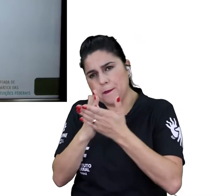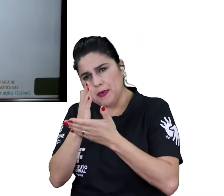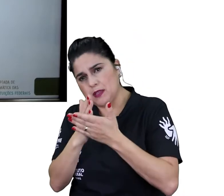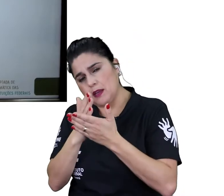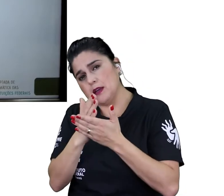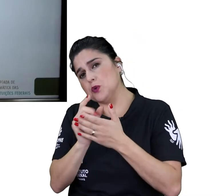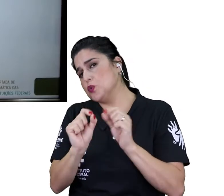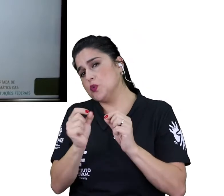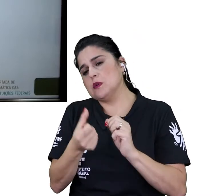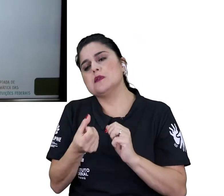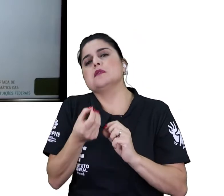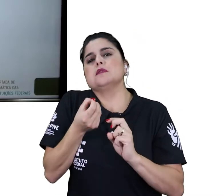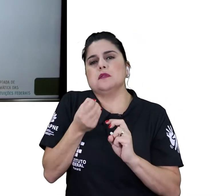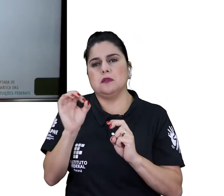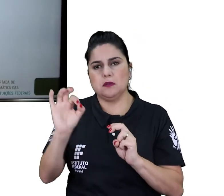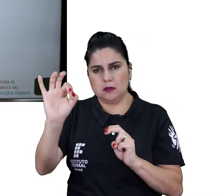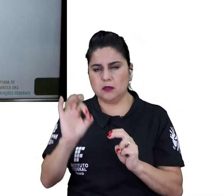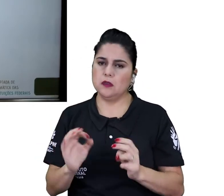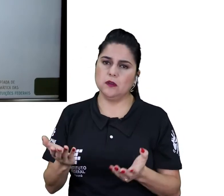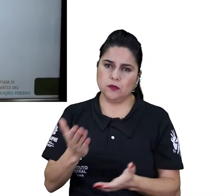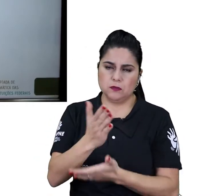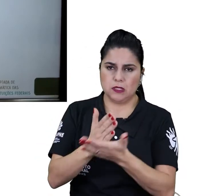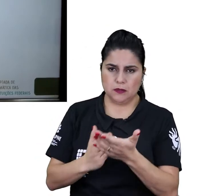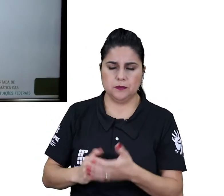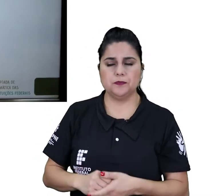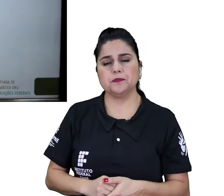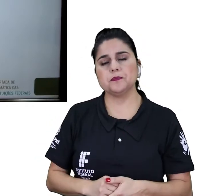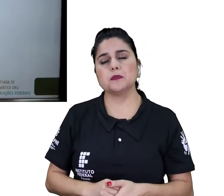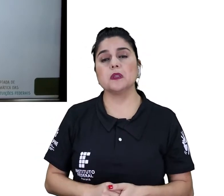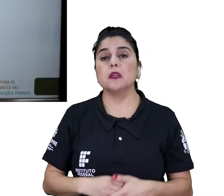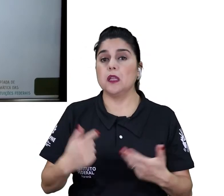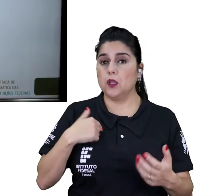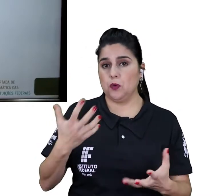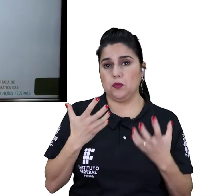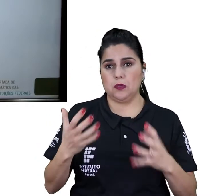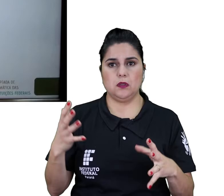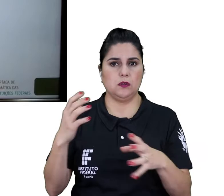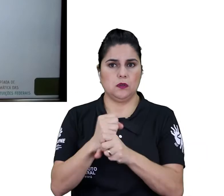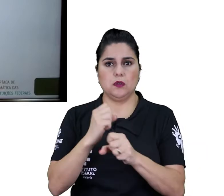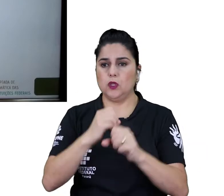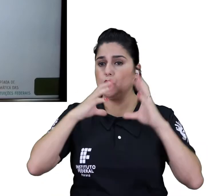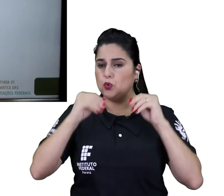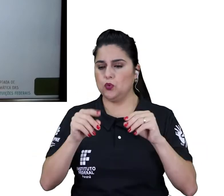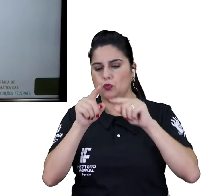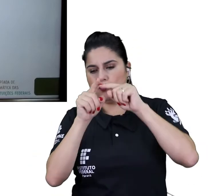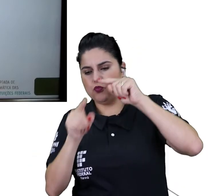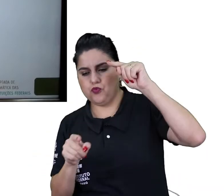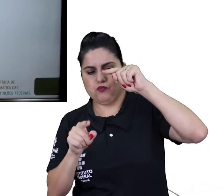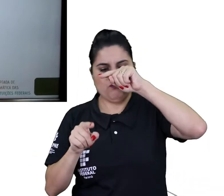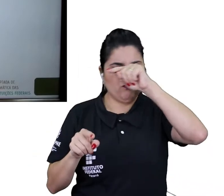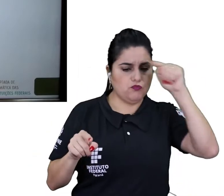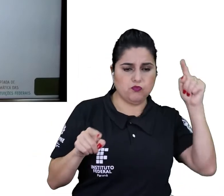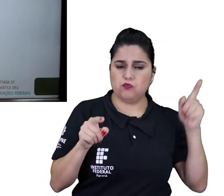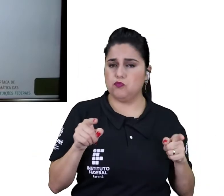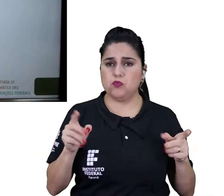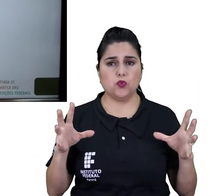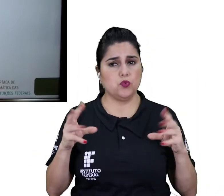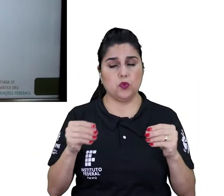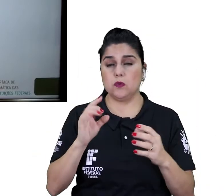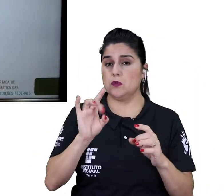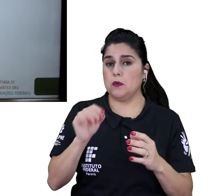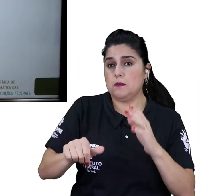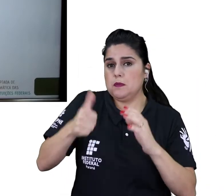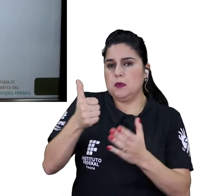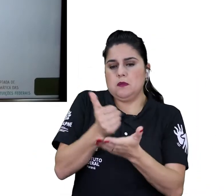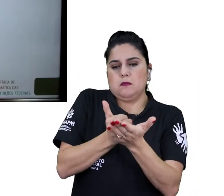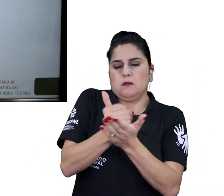então vai ser 60 graus. Eu quero calcular todo esse lado aqui, mas eu vou calcular primeiro a